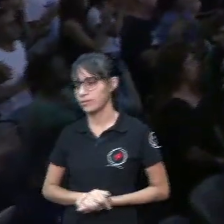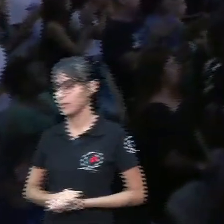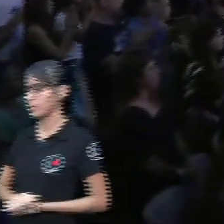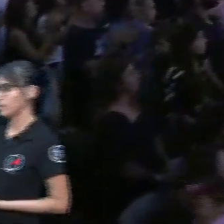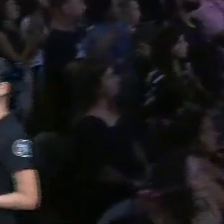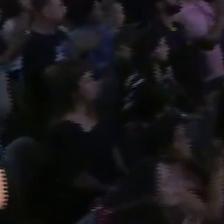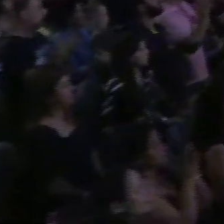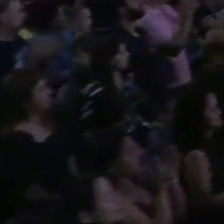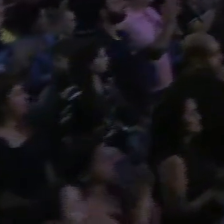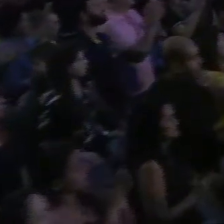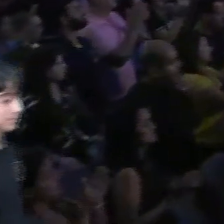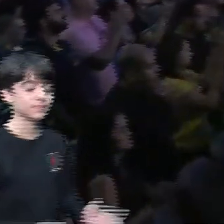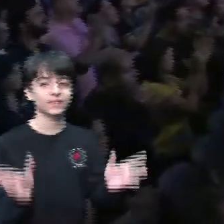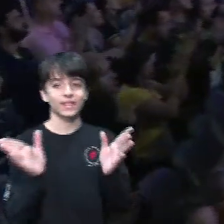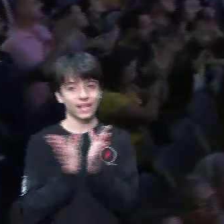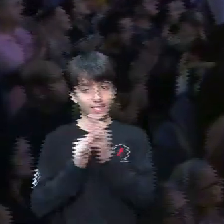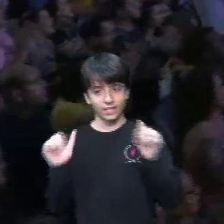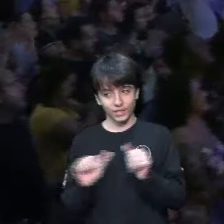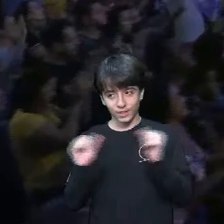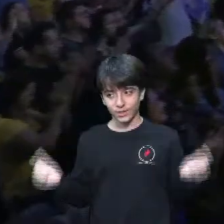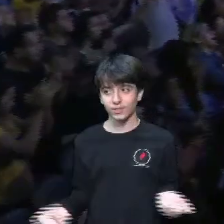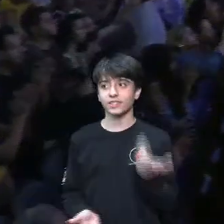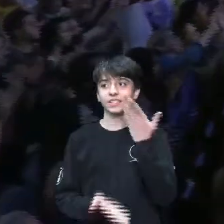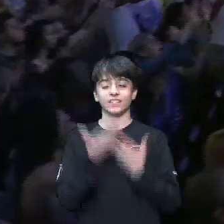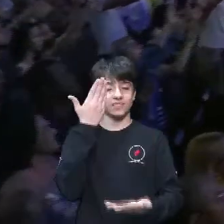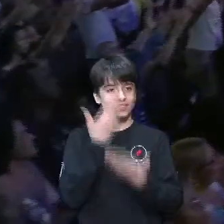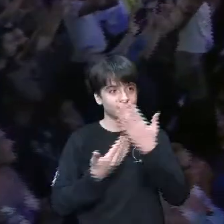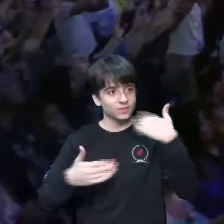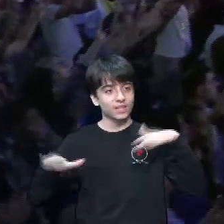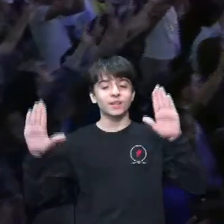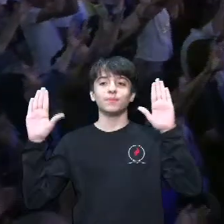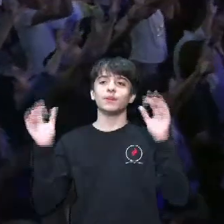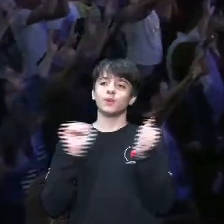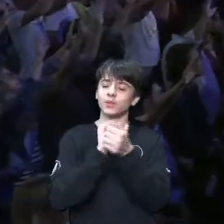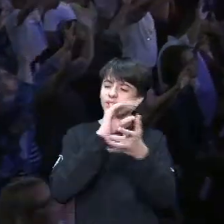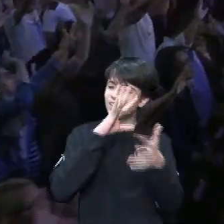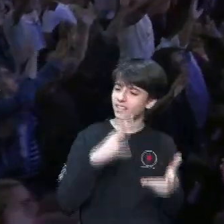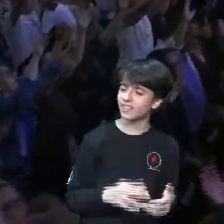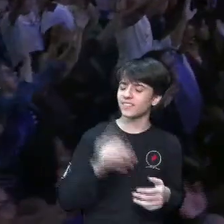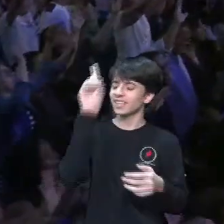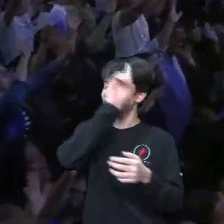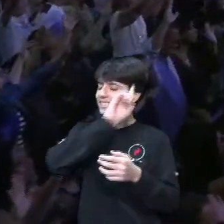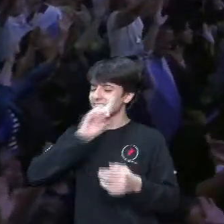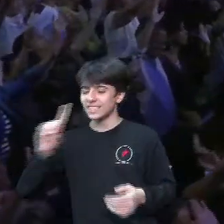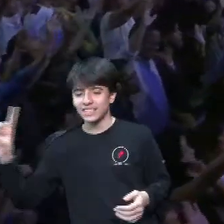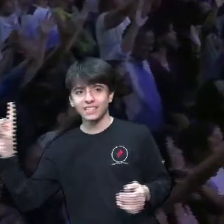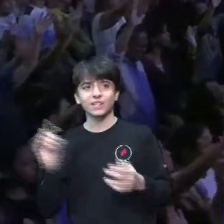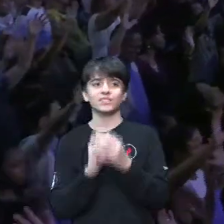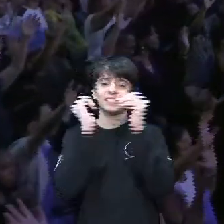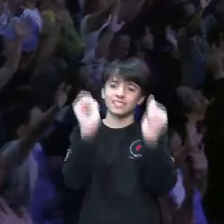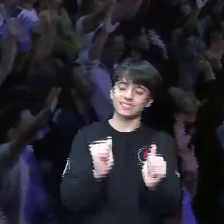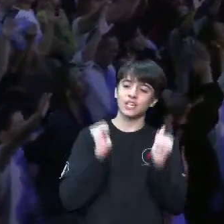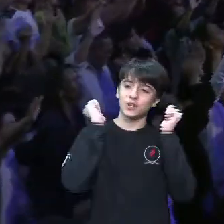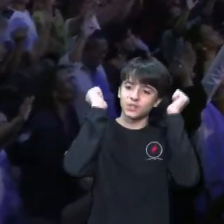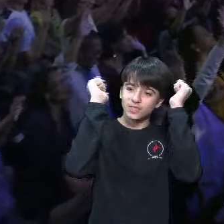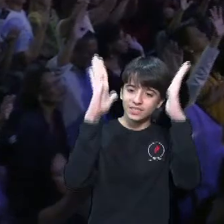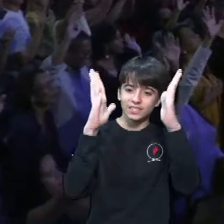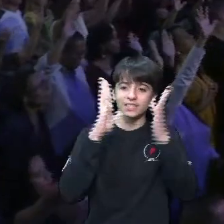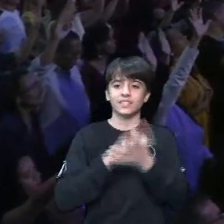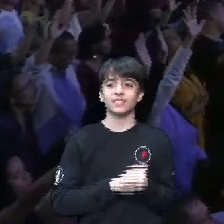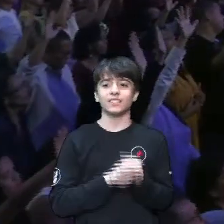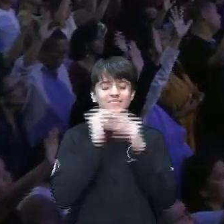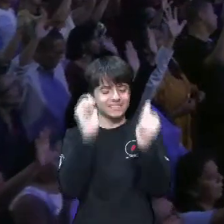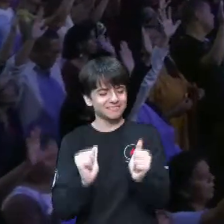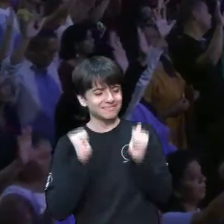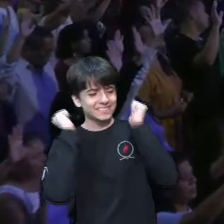Aleluia, aleluia, levante a sua mão, glorifique a este Deus exaltado, seja